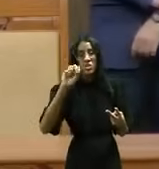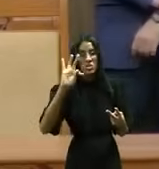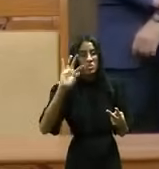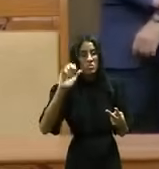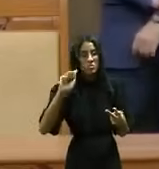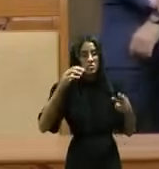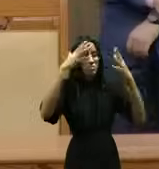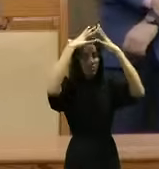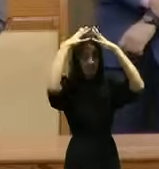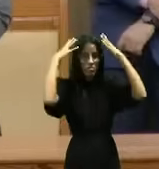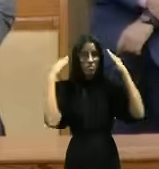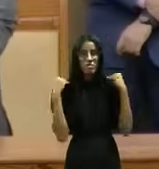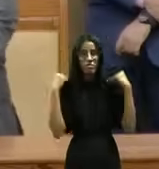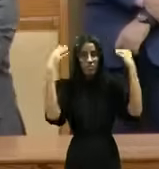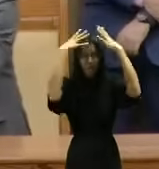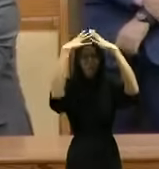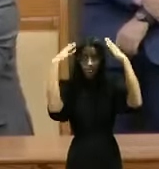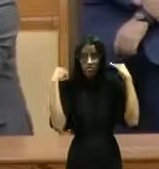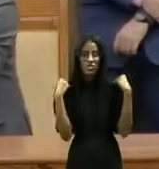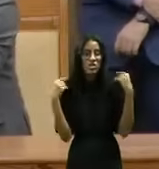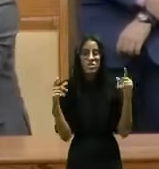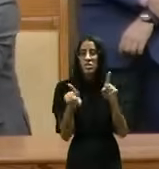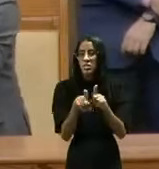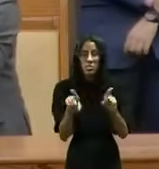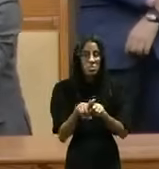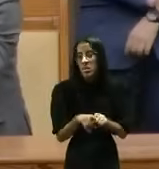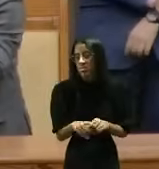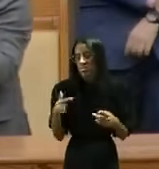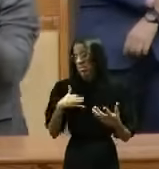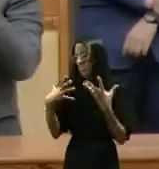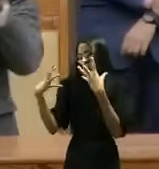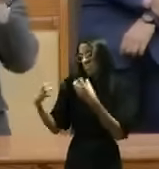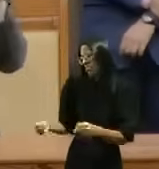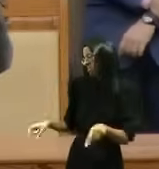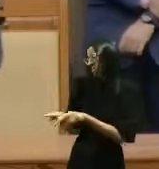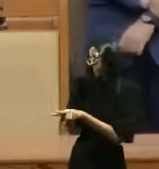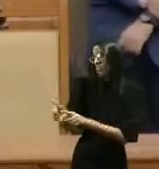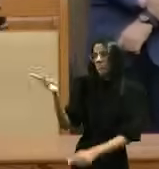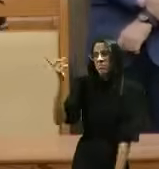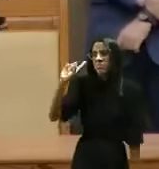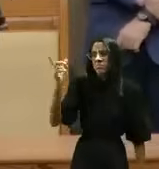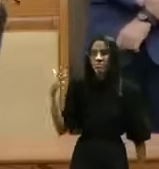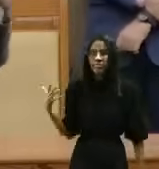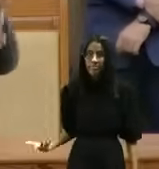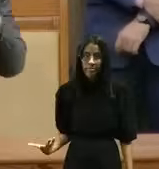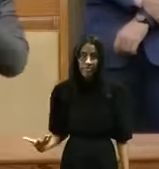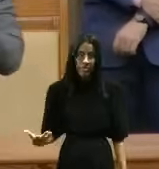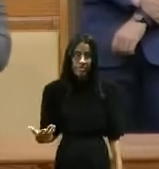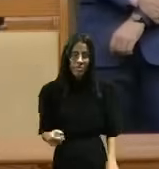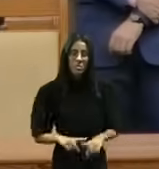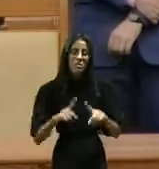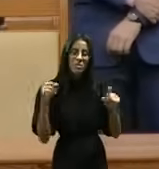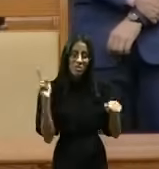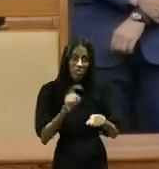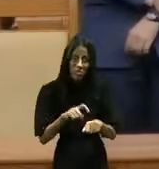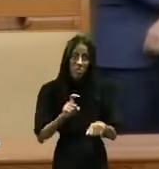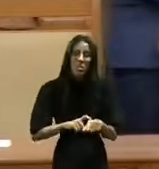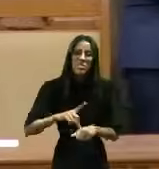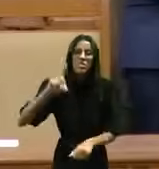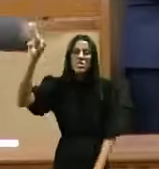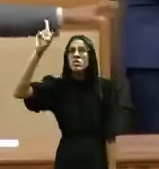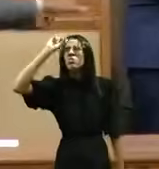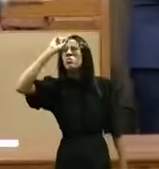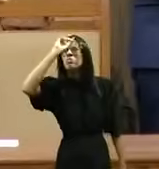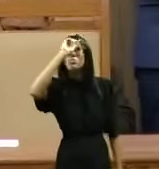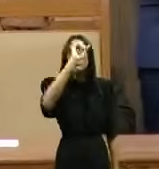pessoas frágeis que a teologia é precária irmão quando é de Deus é